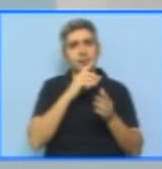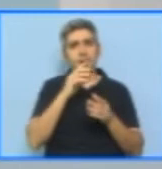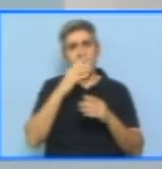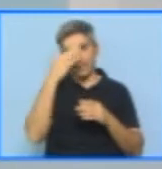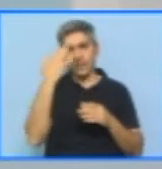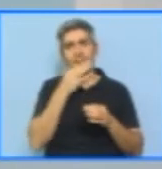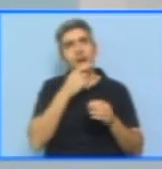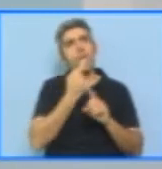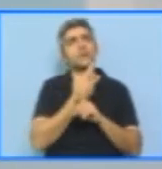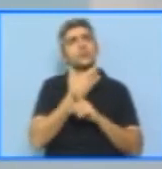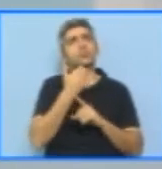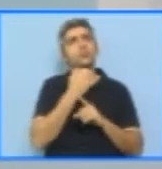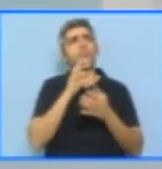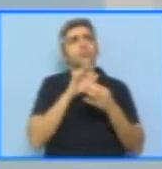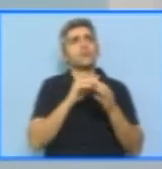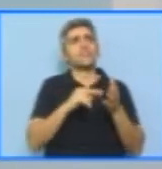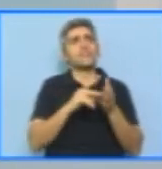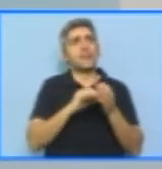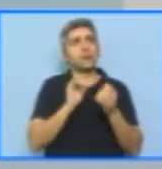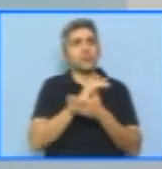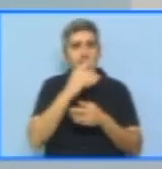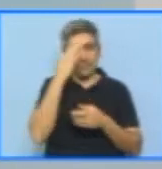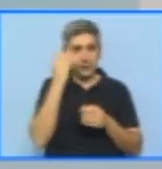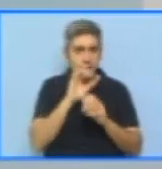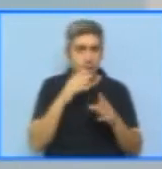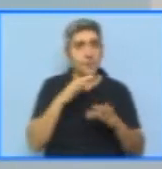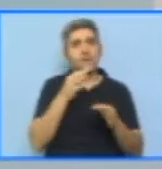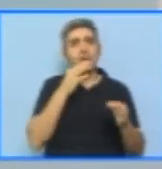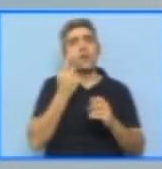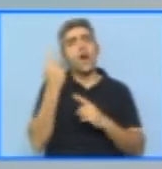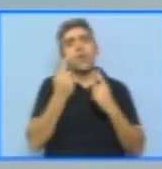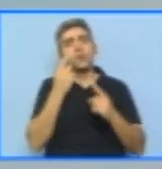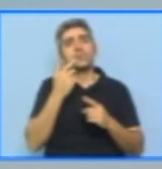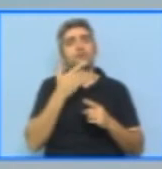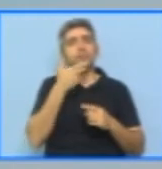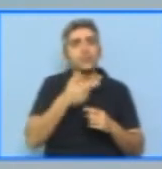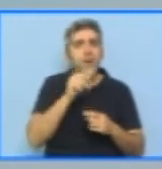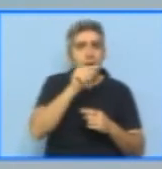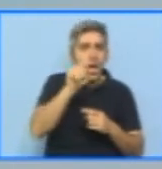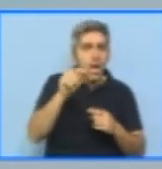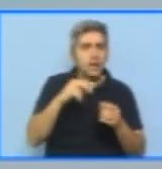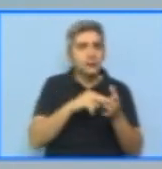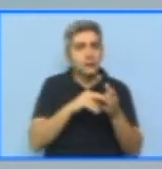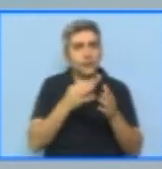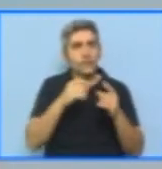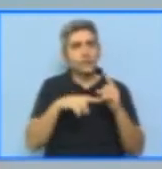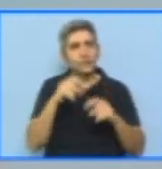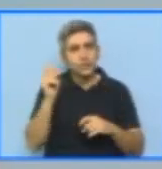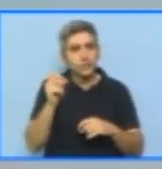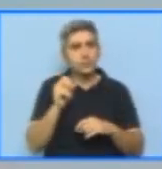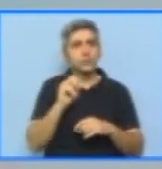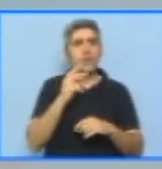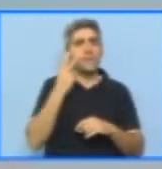atravessamos, mas falar, se calhar, reportando as experiências que os sírios depois têm a fugir,